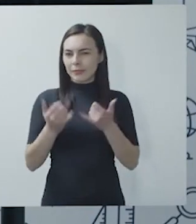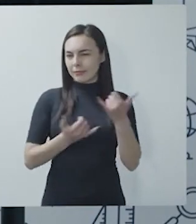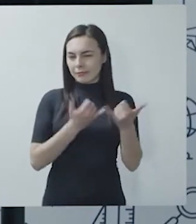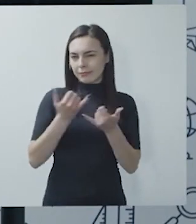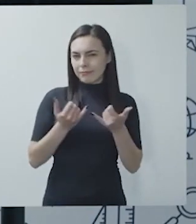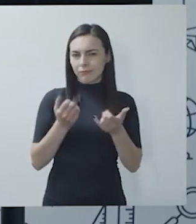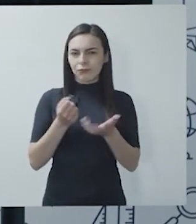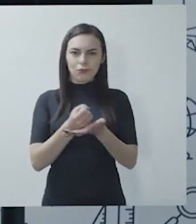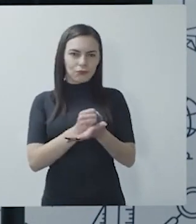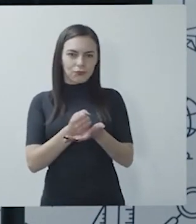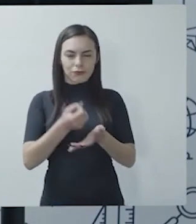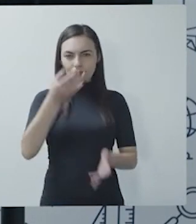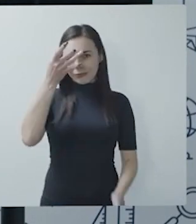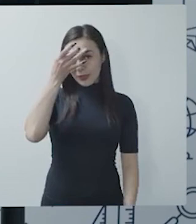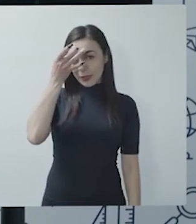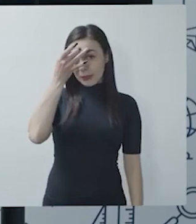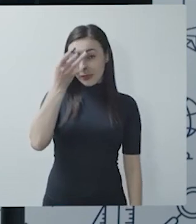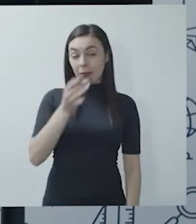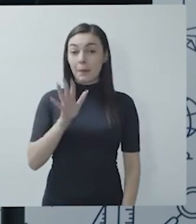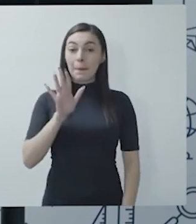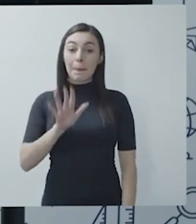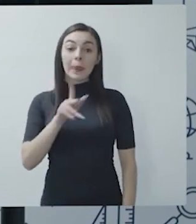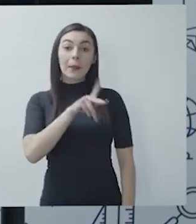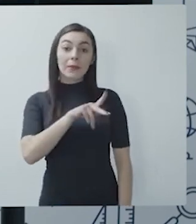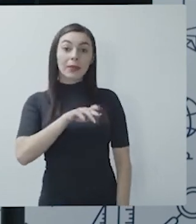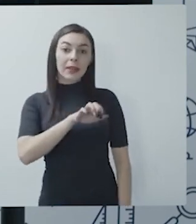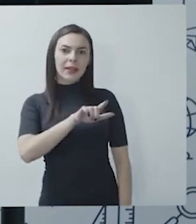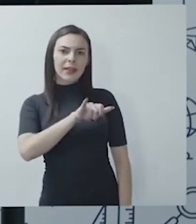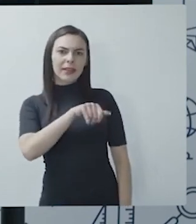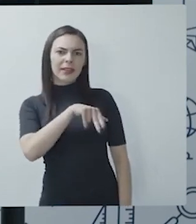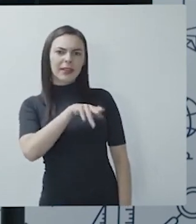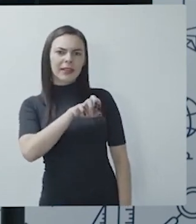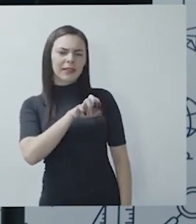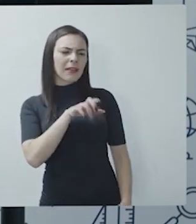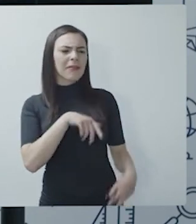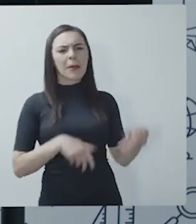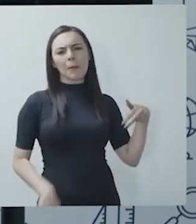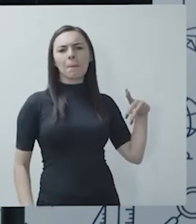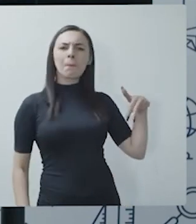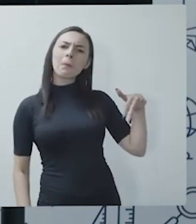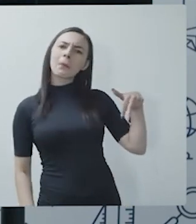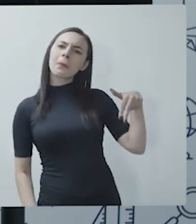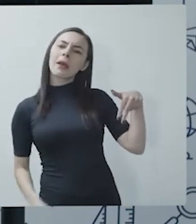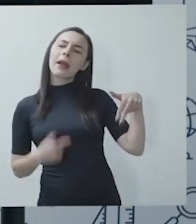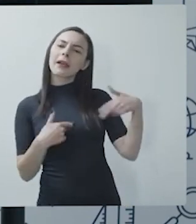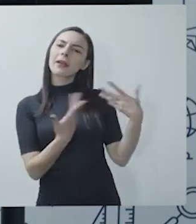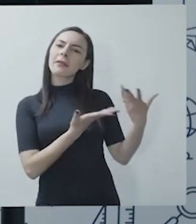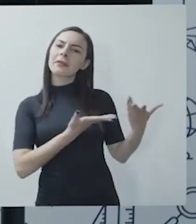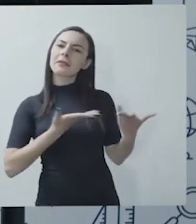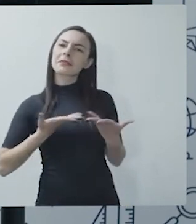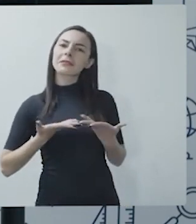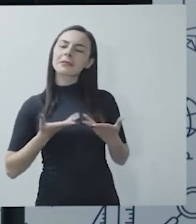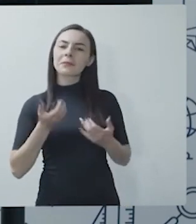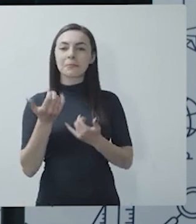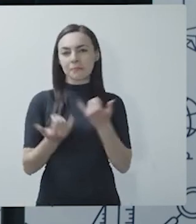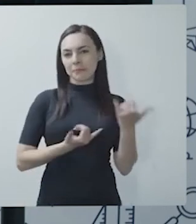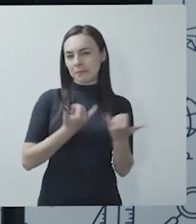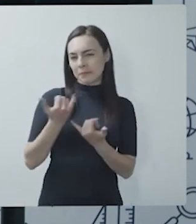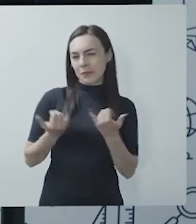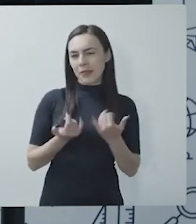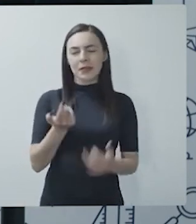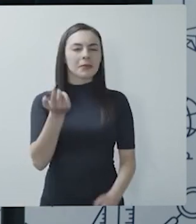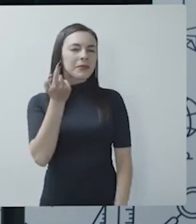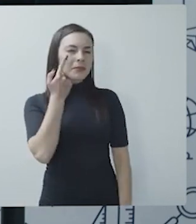do jogo da memória. E a professora Elaine estava passando aqui perto e eu convidei ela para vir jogar comigo para vocês